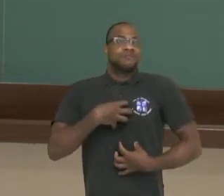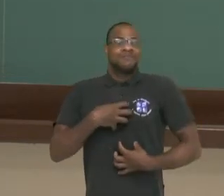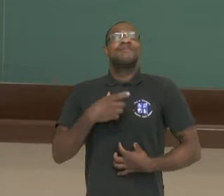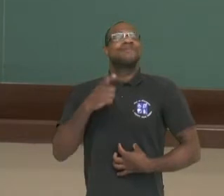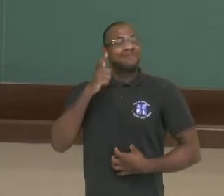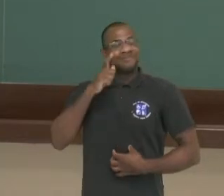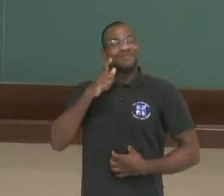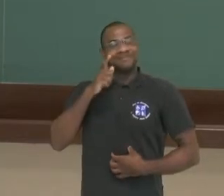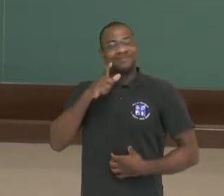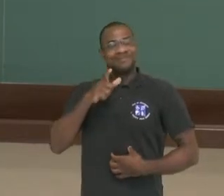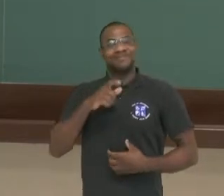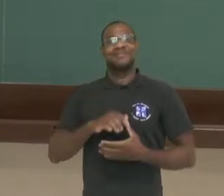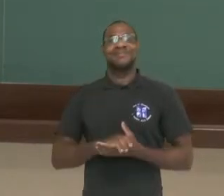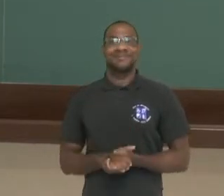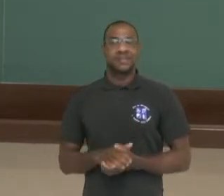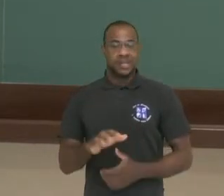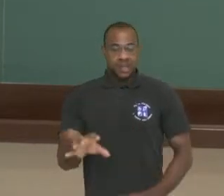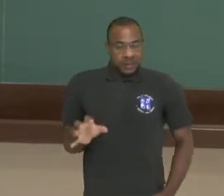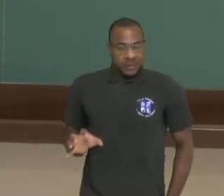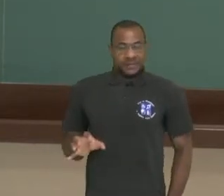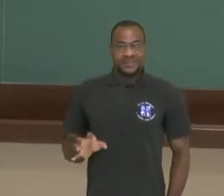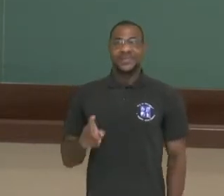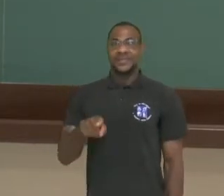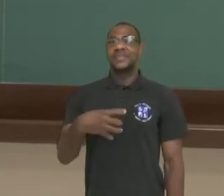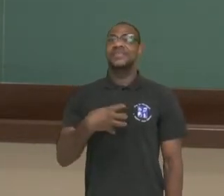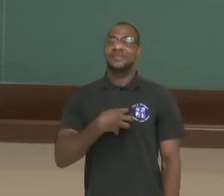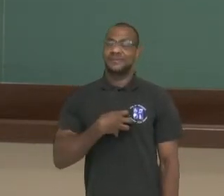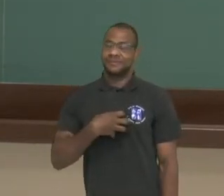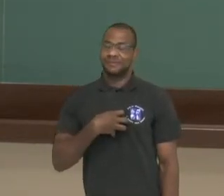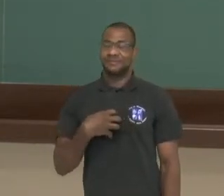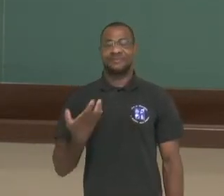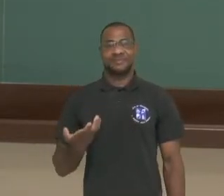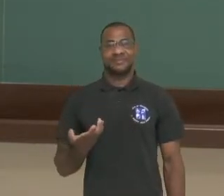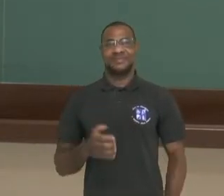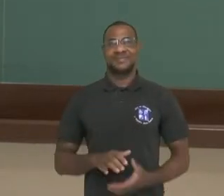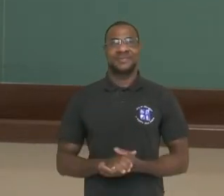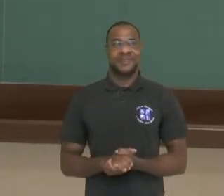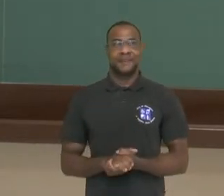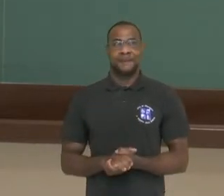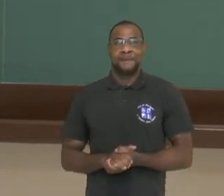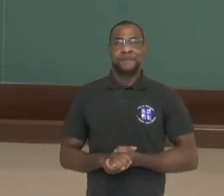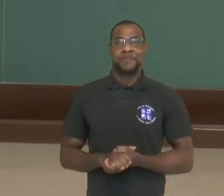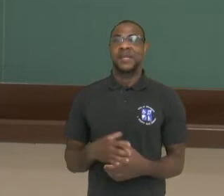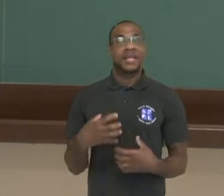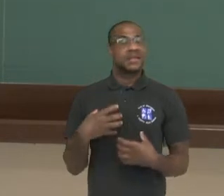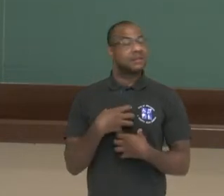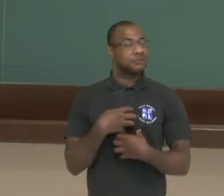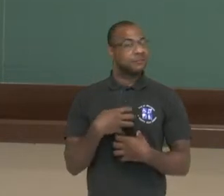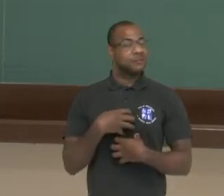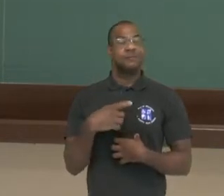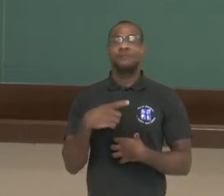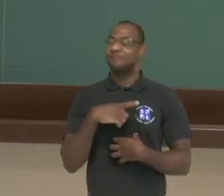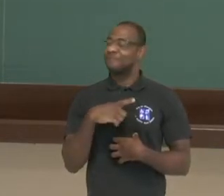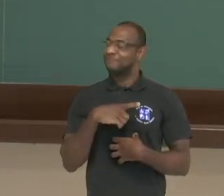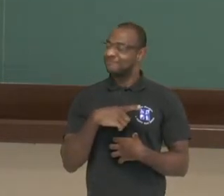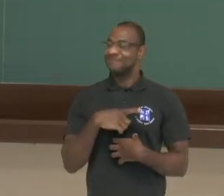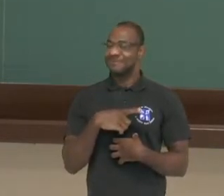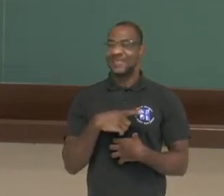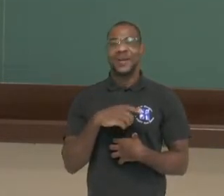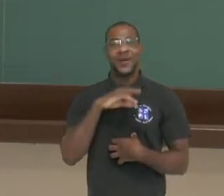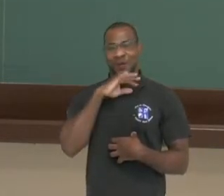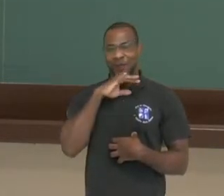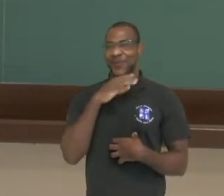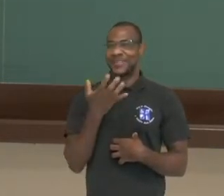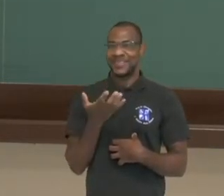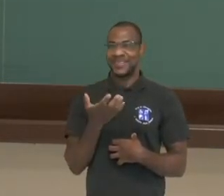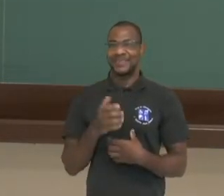para o encanamento, ela também vai estar ali naquele registro. Então, no momento ali que você toca, ai, aquela sensação muito desagradável,